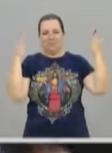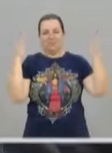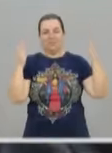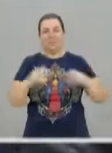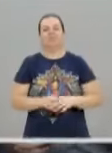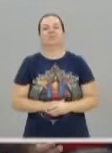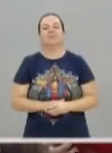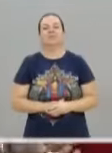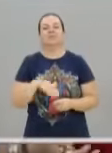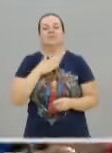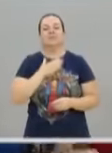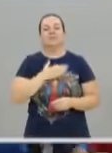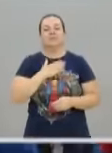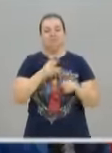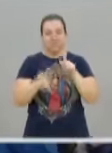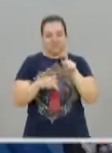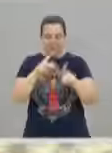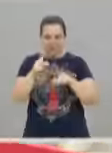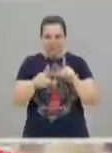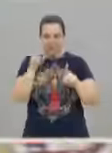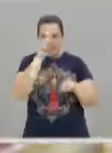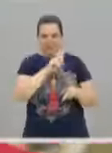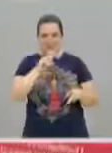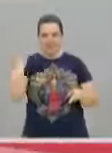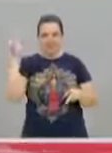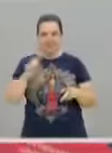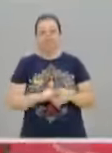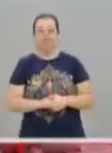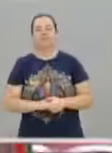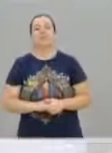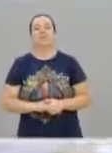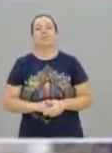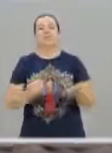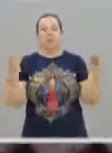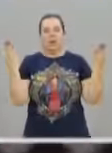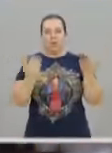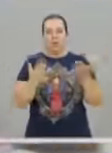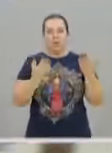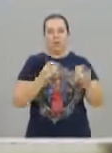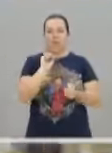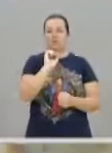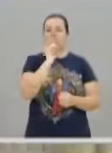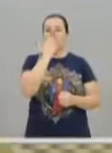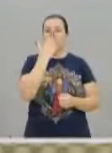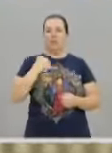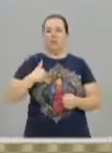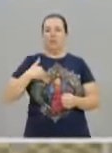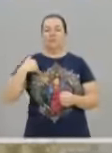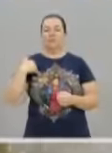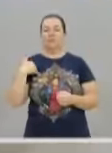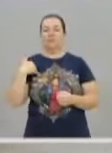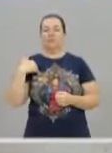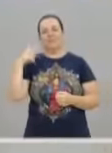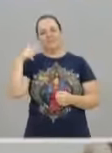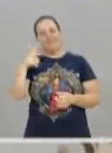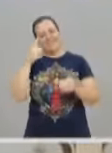querido povo de Deus hoje celebramos o aniversário de nossa querida